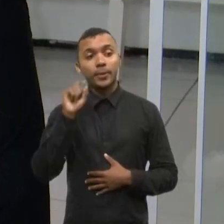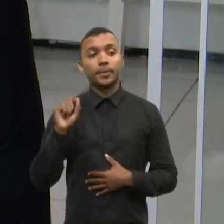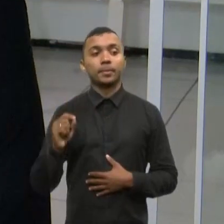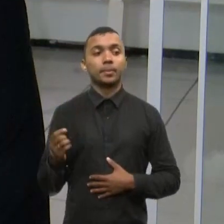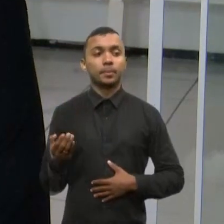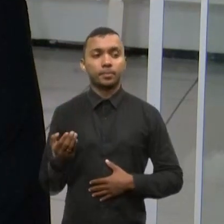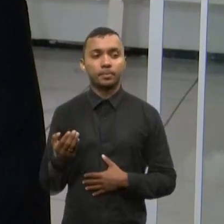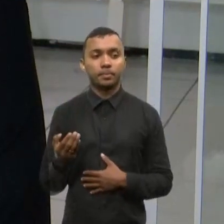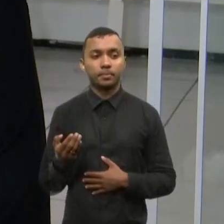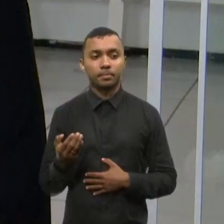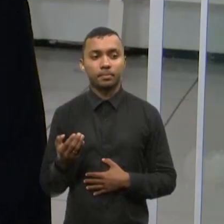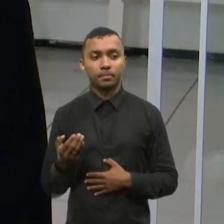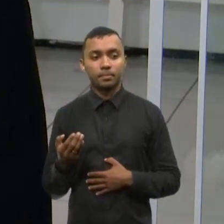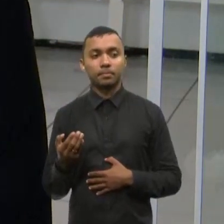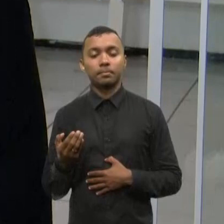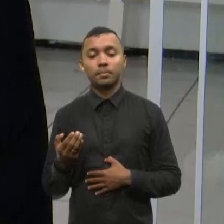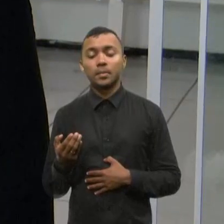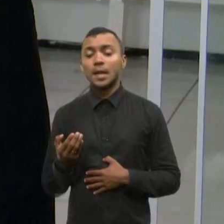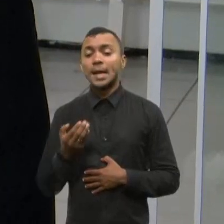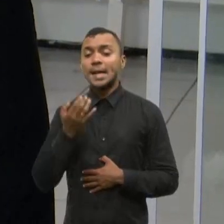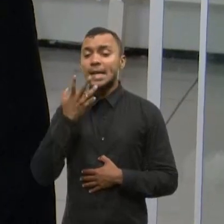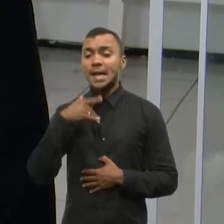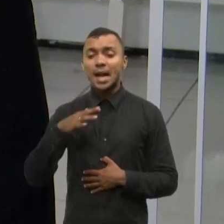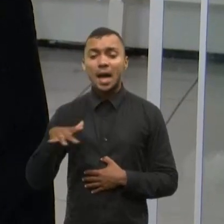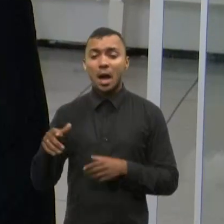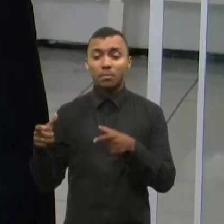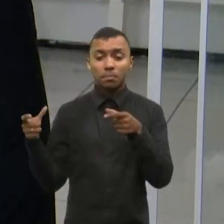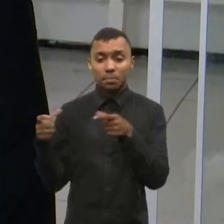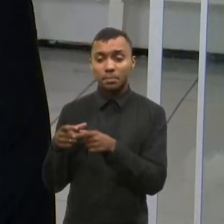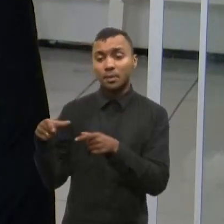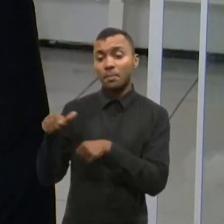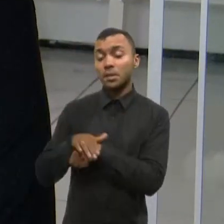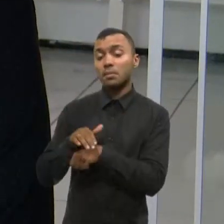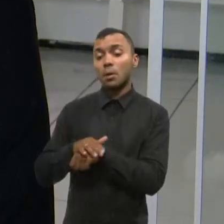de crianças que chegam a fazer o uso de